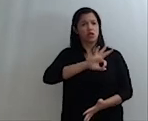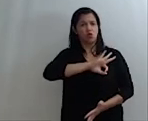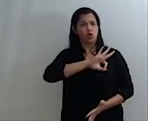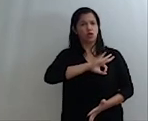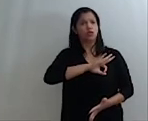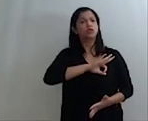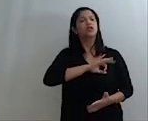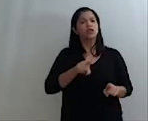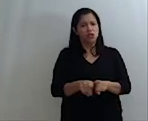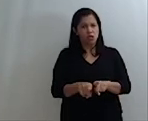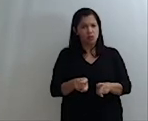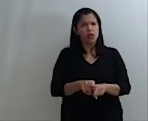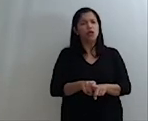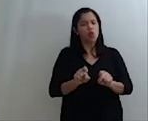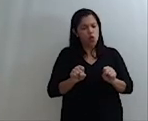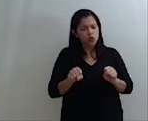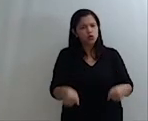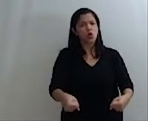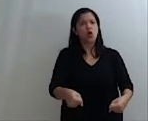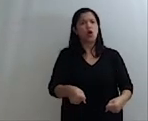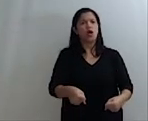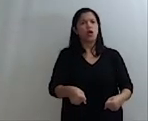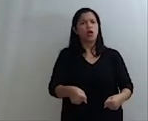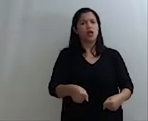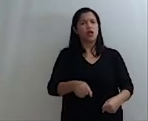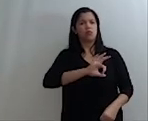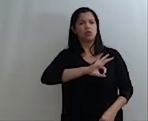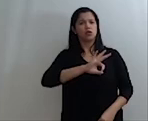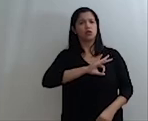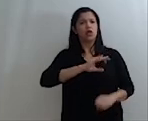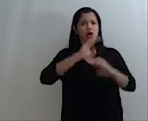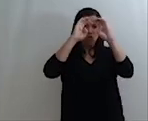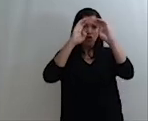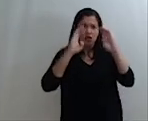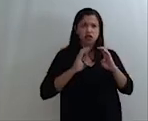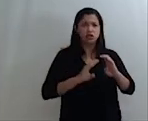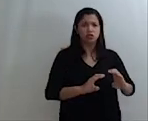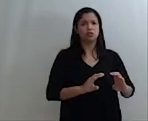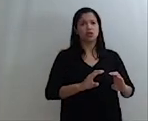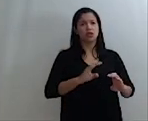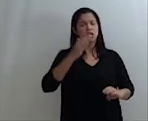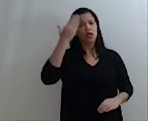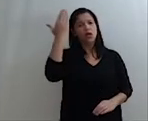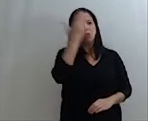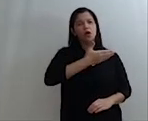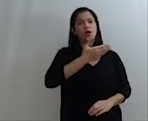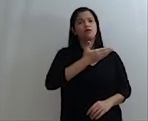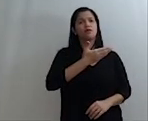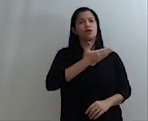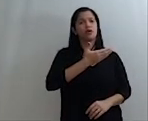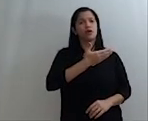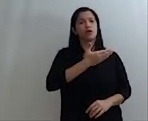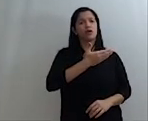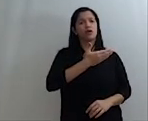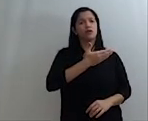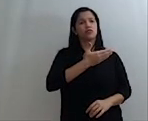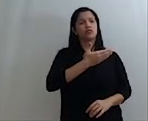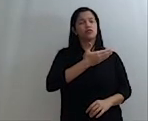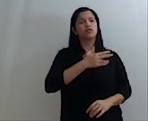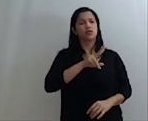constitucional exigir da polícia o respeito a esta prova determinante para a prova que irá